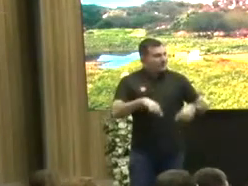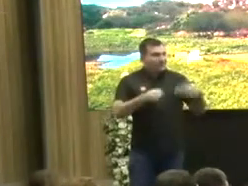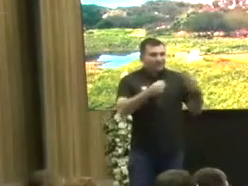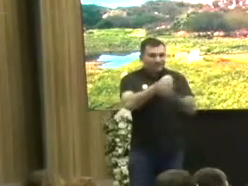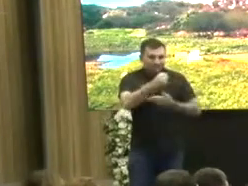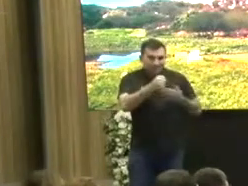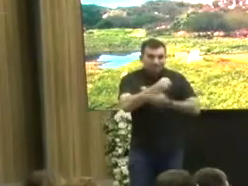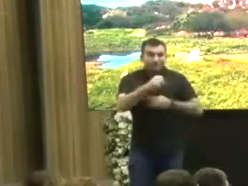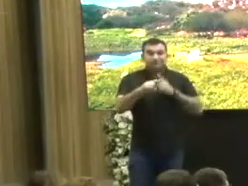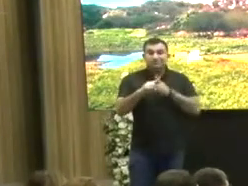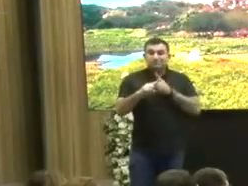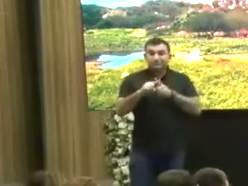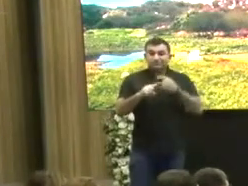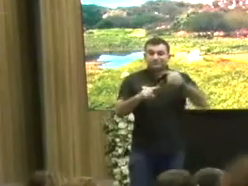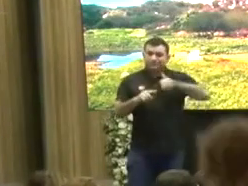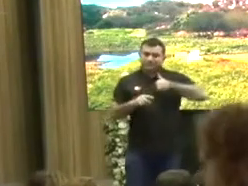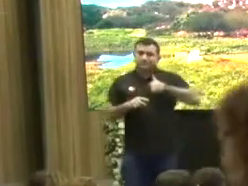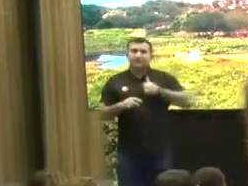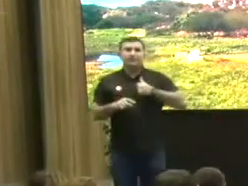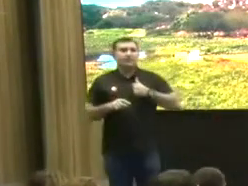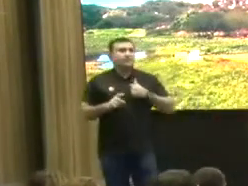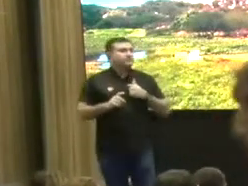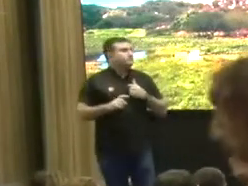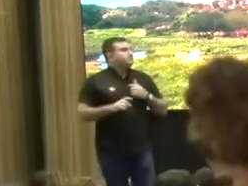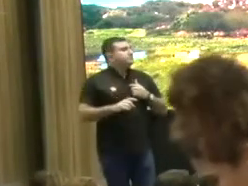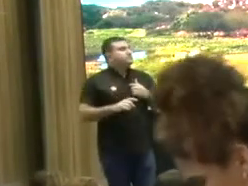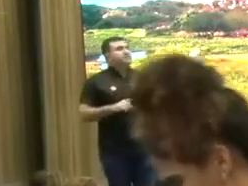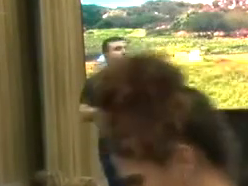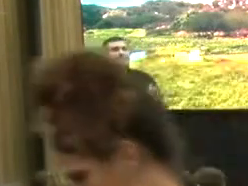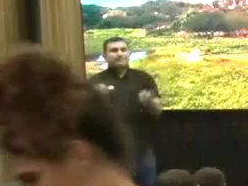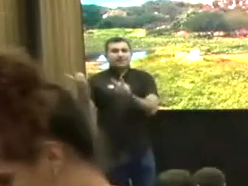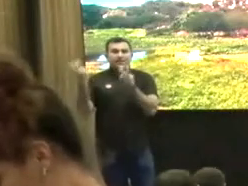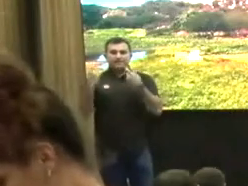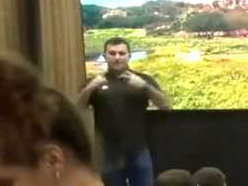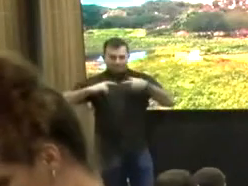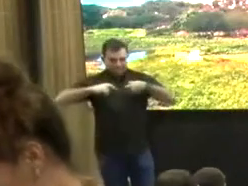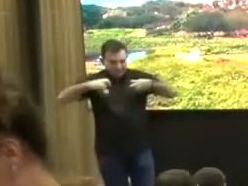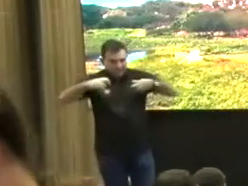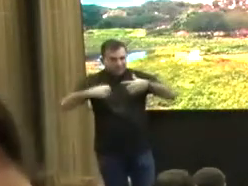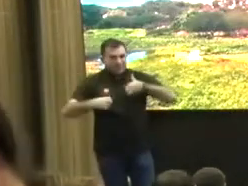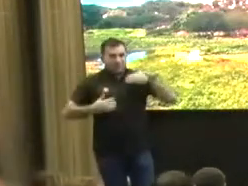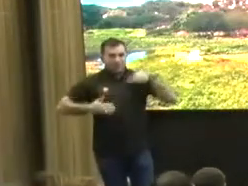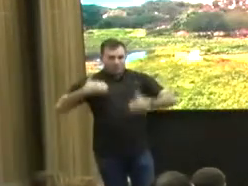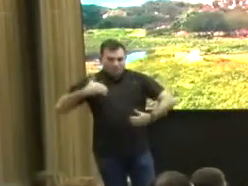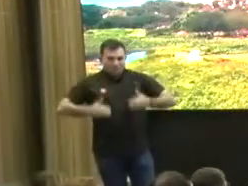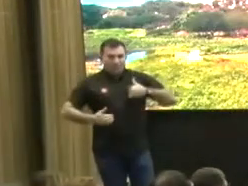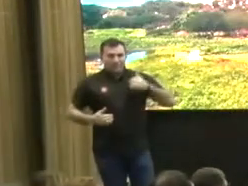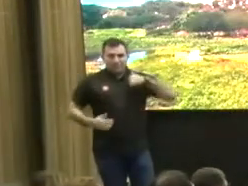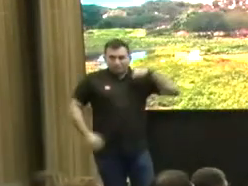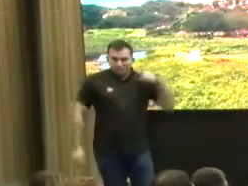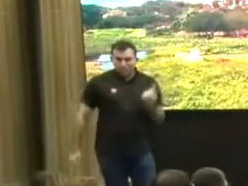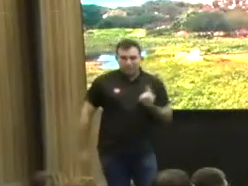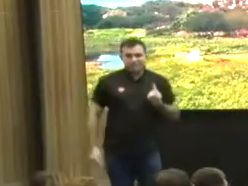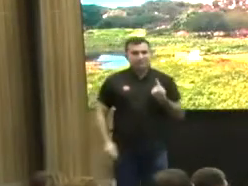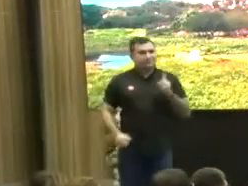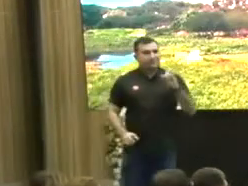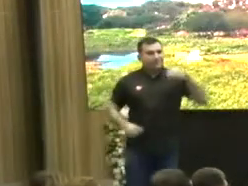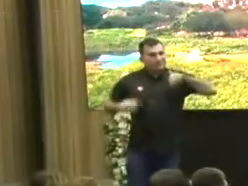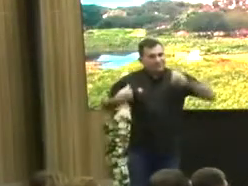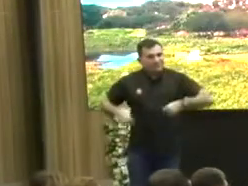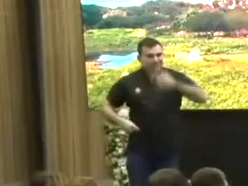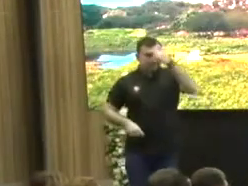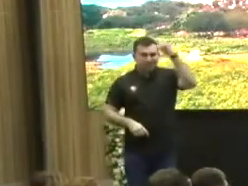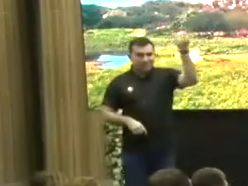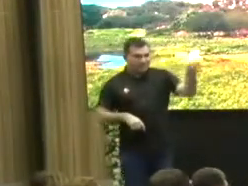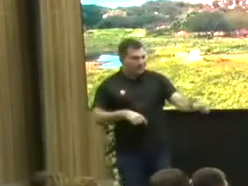é porque eu me dei conta que meu corpo, ele não se enxerga todo sozinho. Eu preciso do outro para